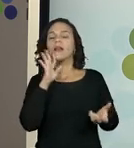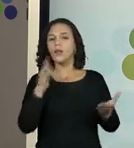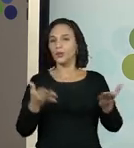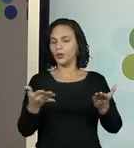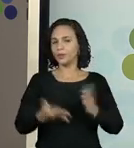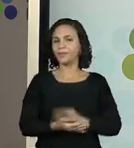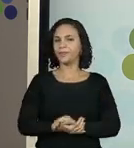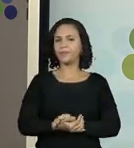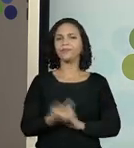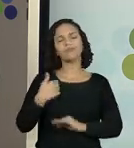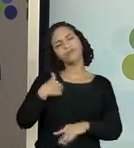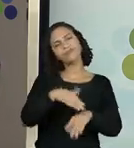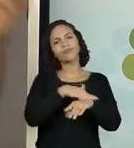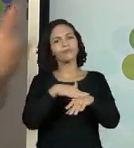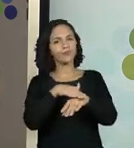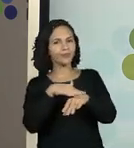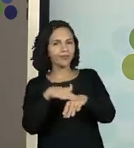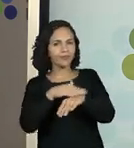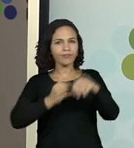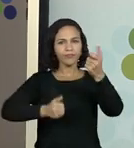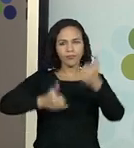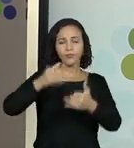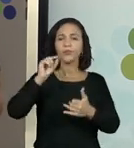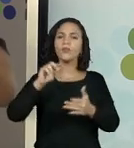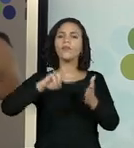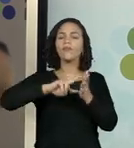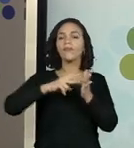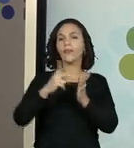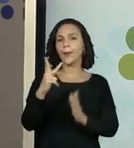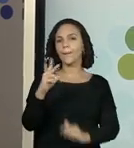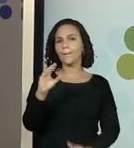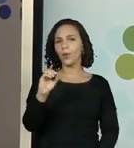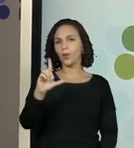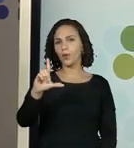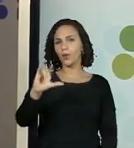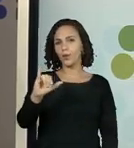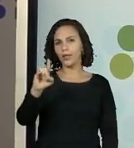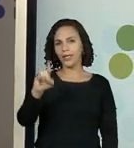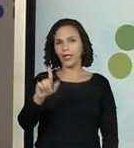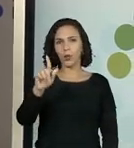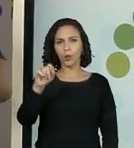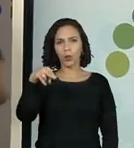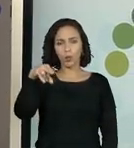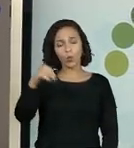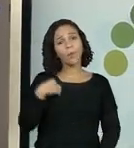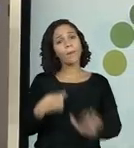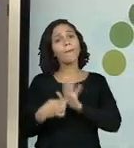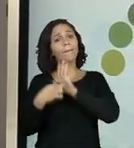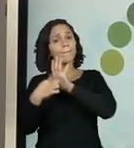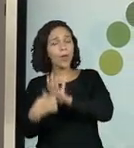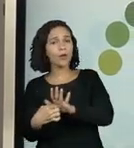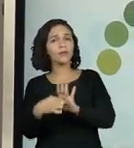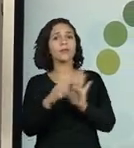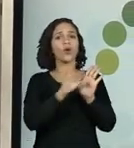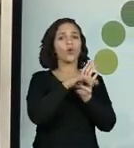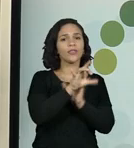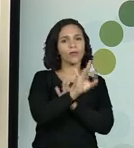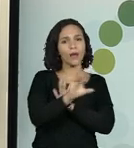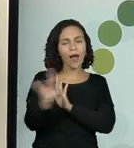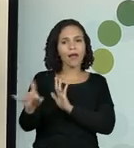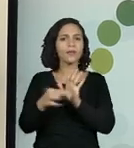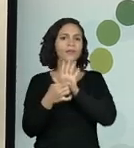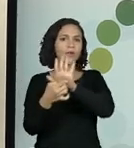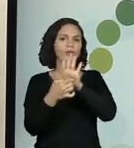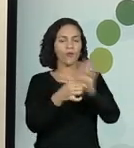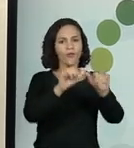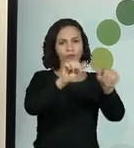bem? Vou conversar um pouquinho com vocês sobre o que são polígonos, vou falar da definição, vou mostrar as formas e vocês vão acompanhando de casa aí comigo,